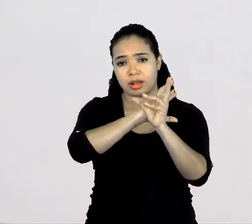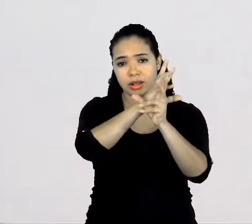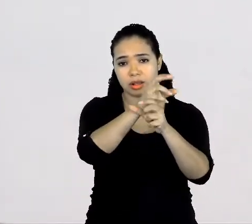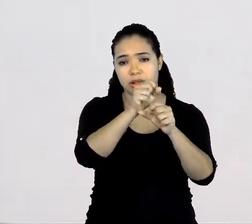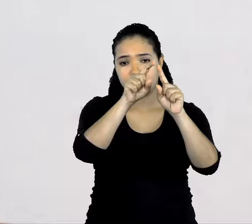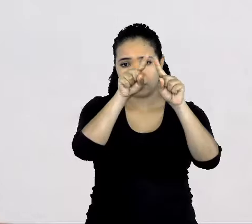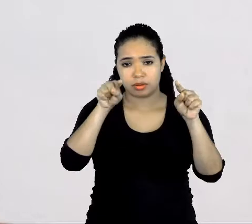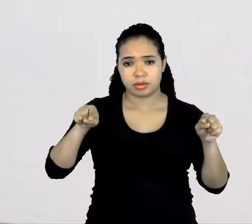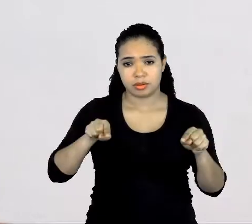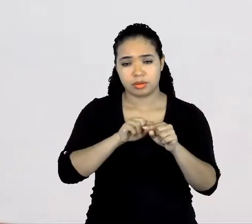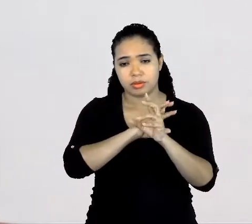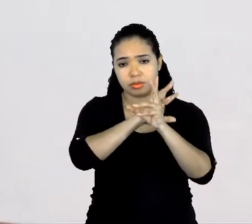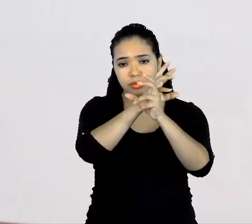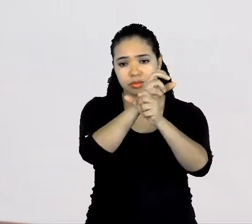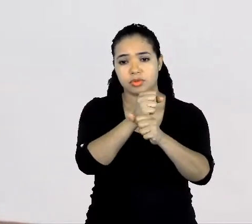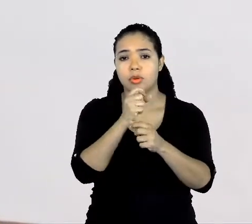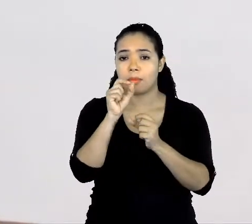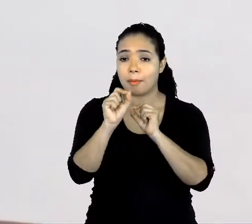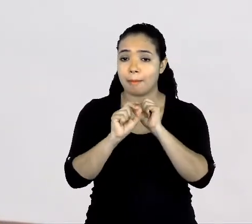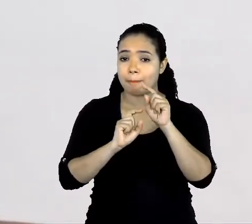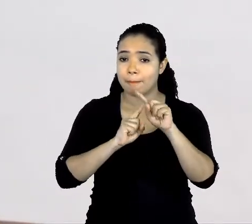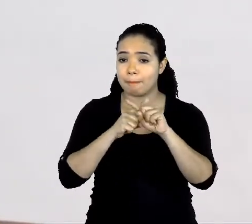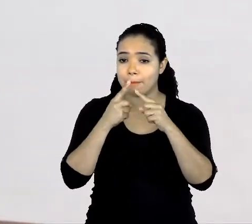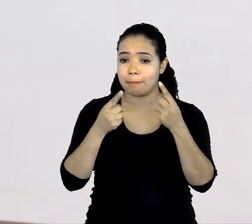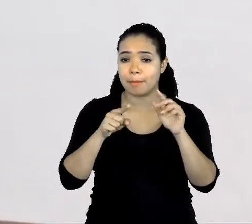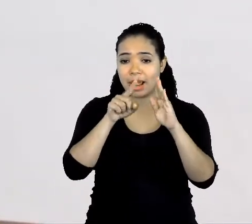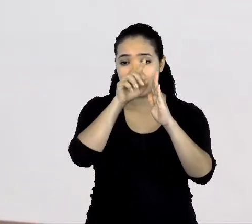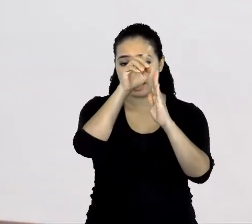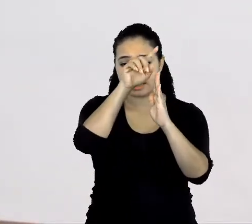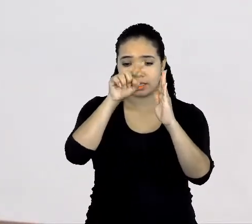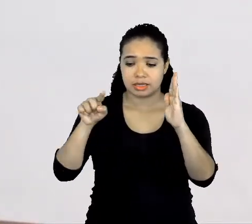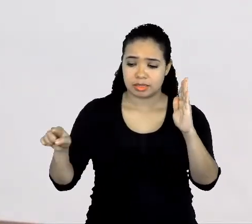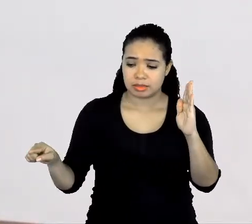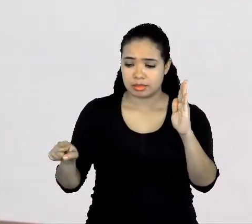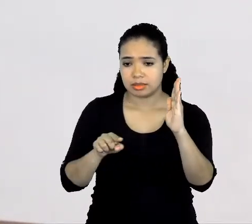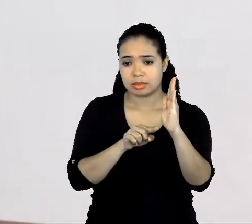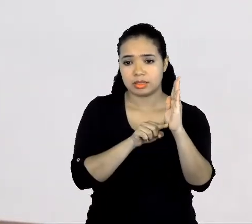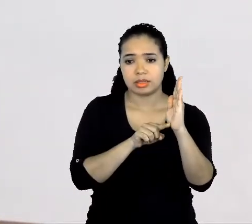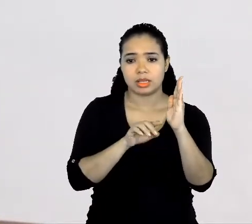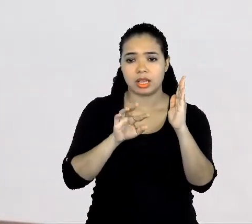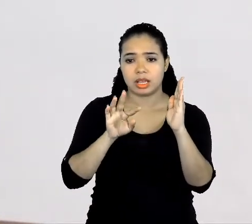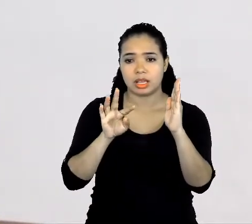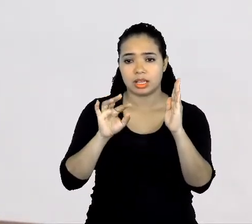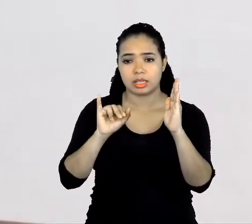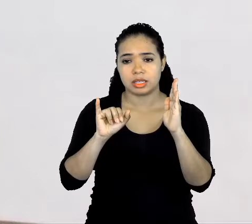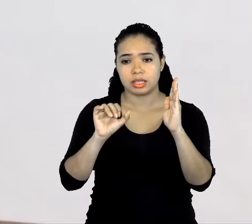lembrar o que é um triângulo isósceles. Bom, o triângulo isósceles é aquele que apresenta